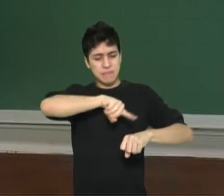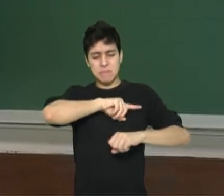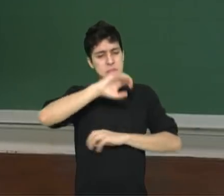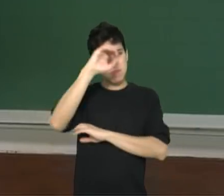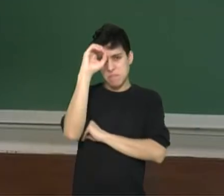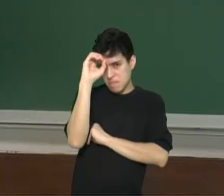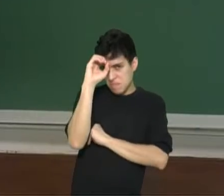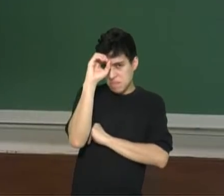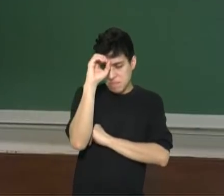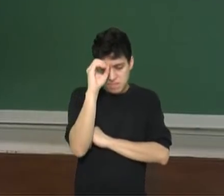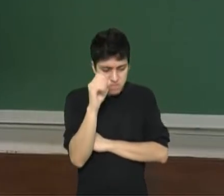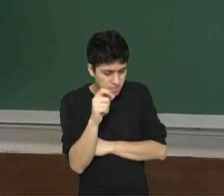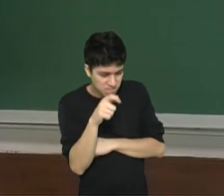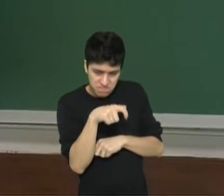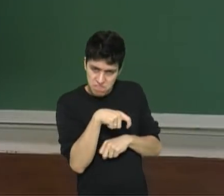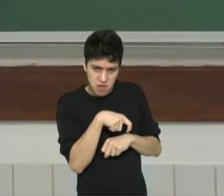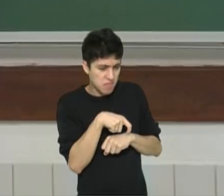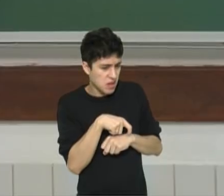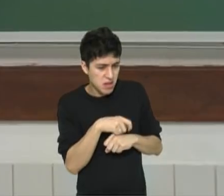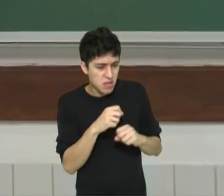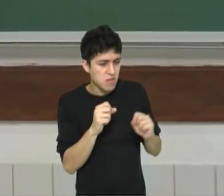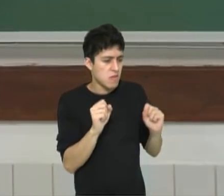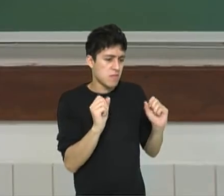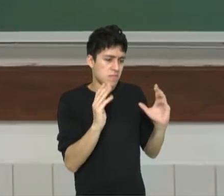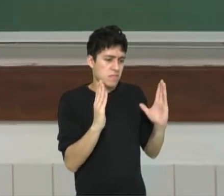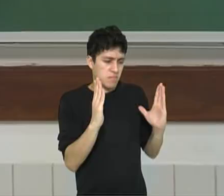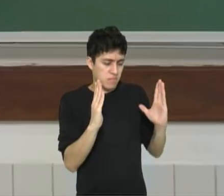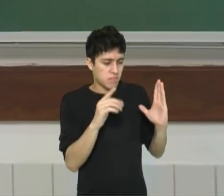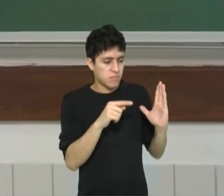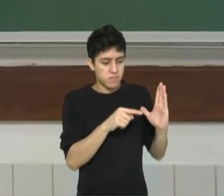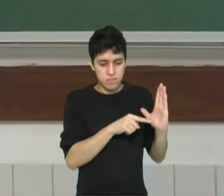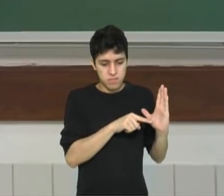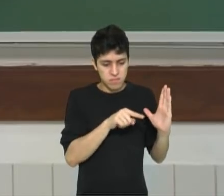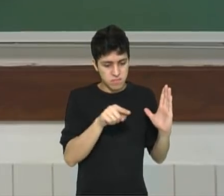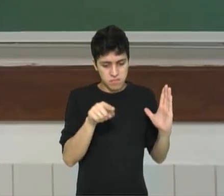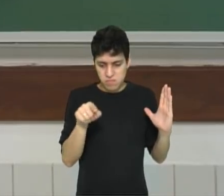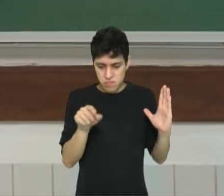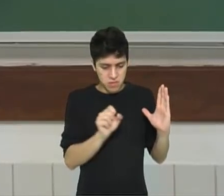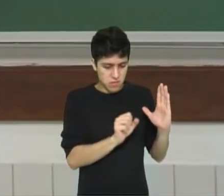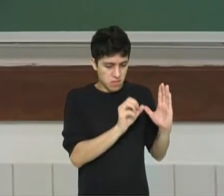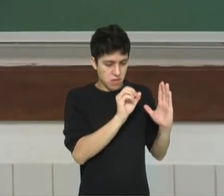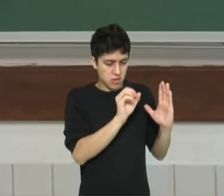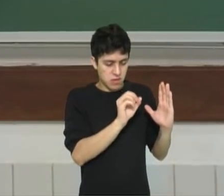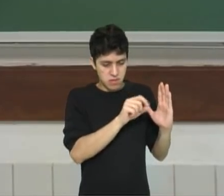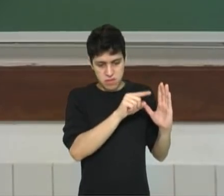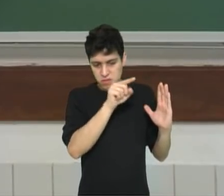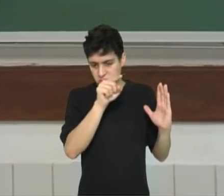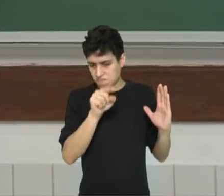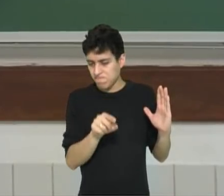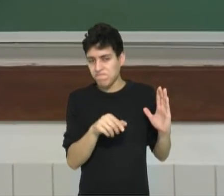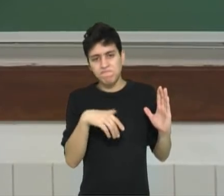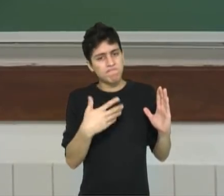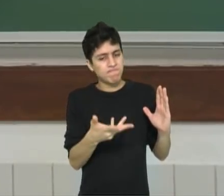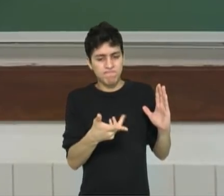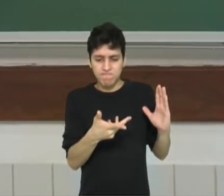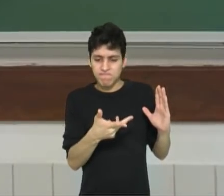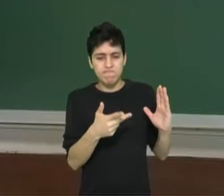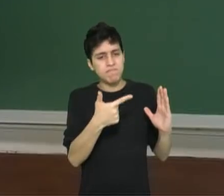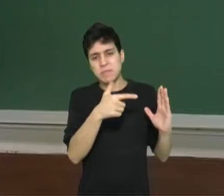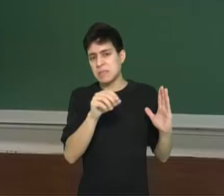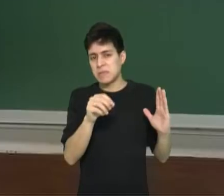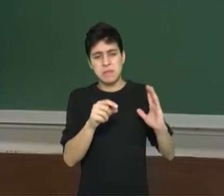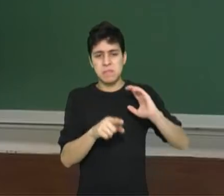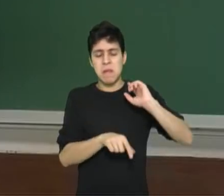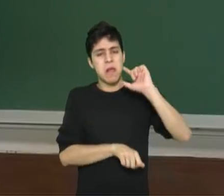determinados momentos, né, esse carro ele pode ter chegado a 80, em determinados momentos ele pode ter chegado a uma velocidade de